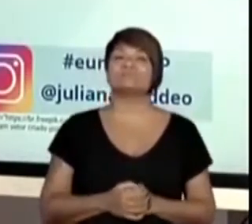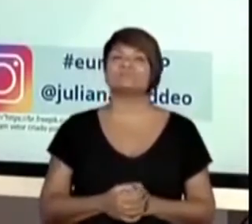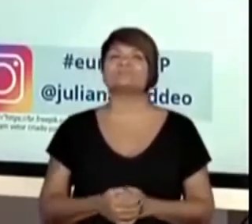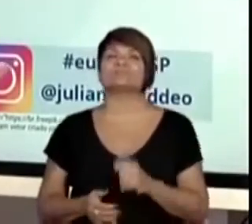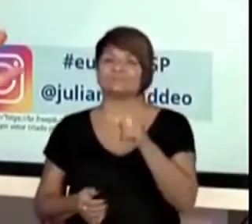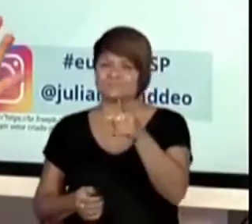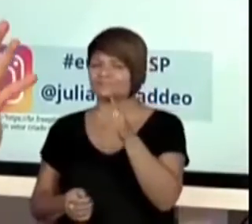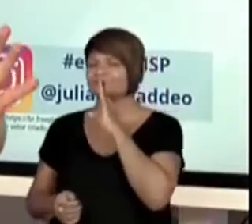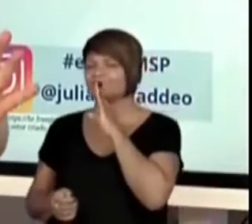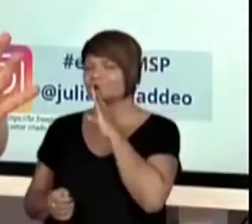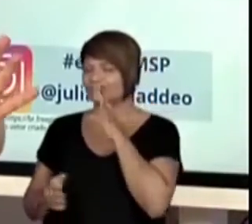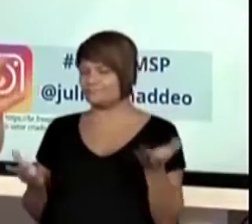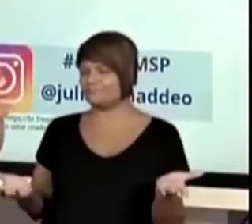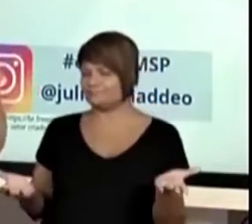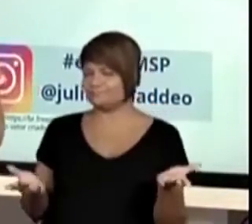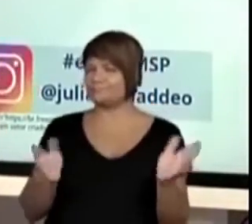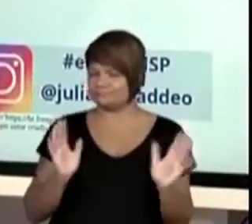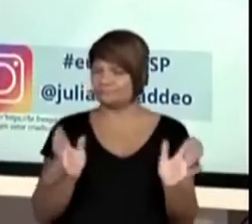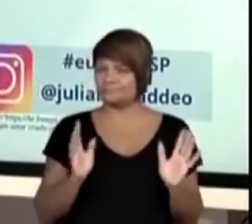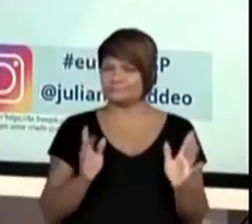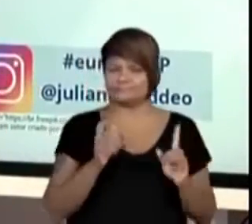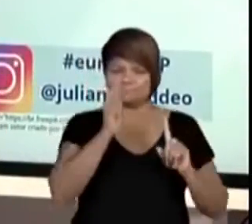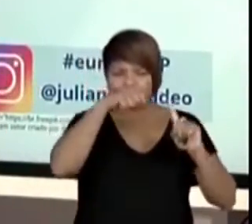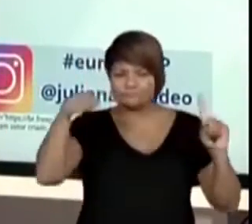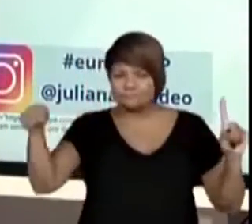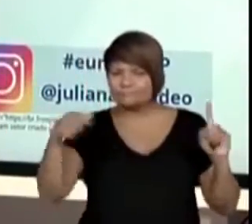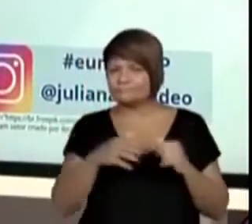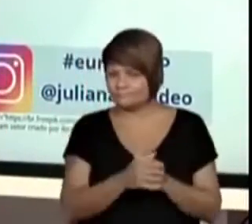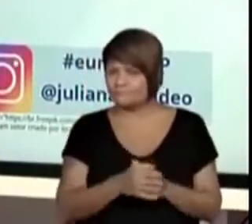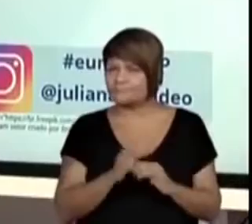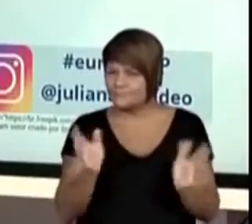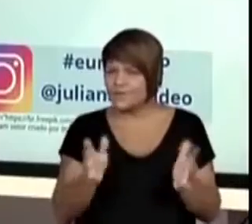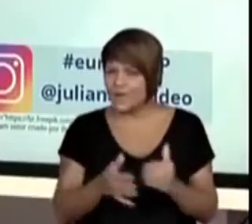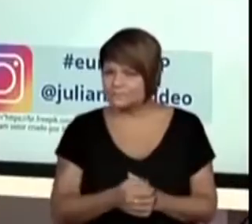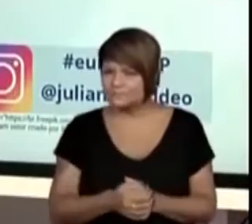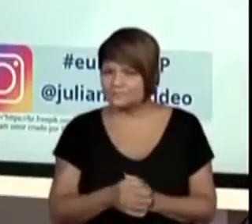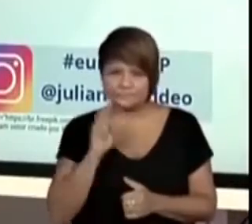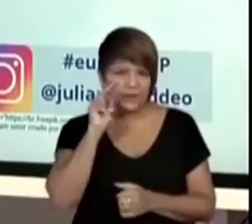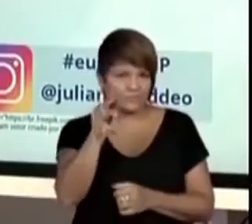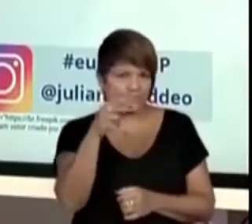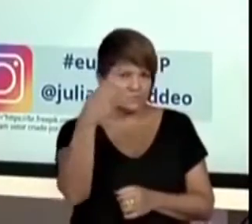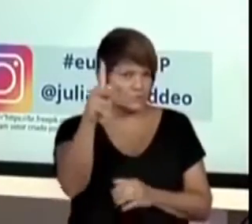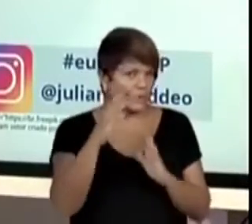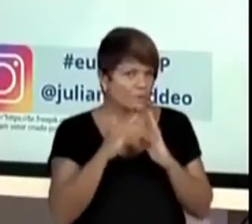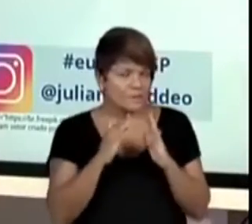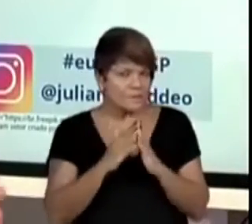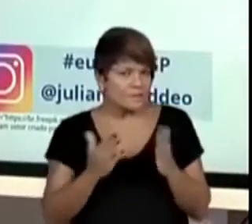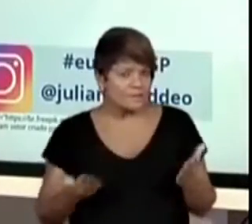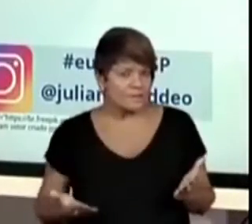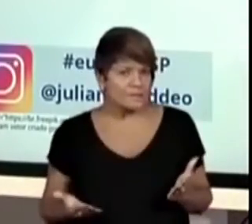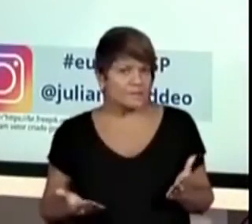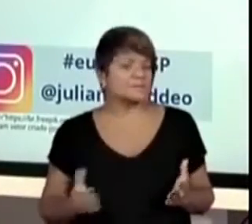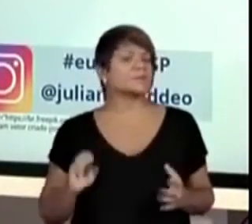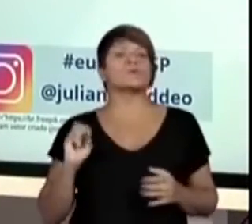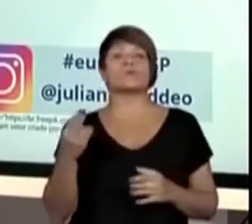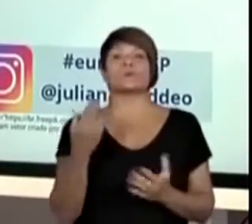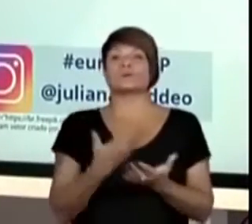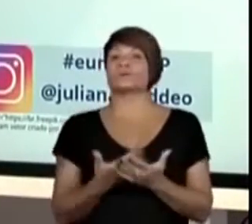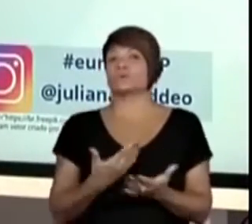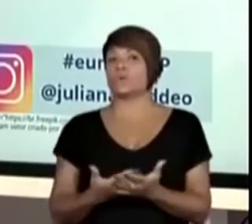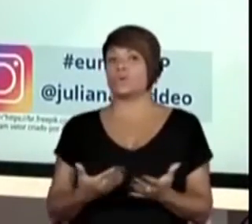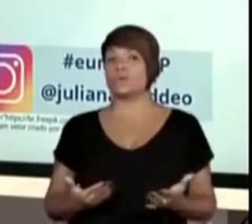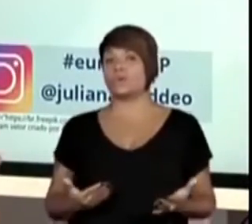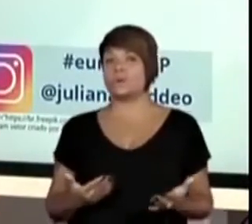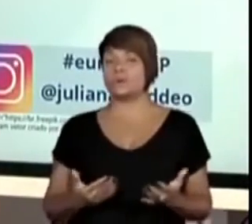já conhecem o calendário, não conhecem? Já viram em algum lugar? Aí na casa de vocês, ou na